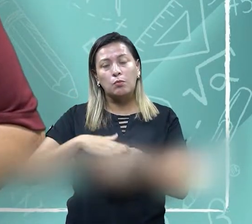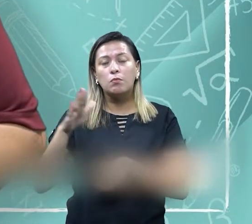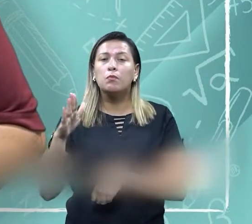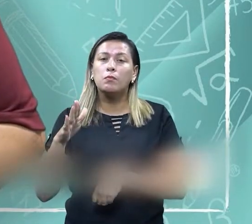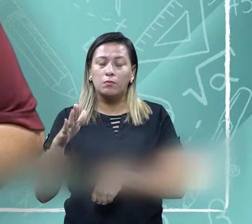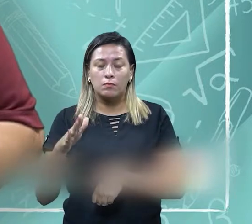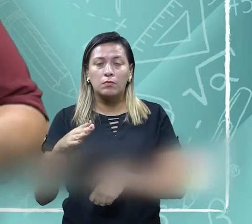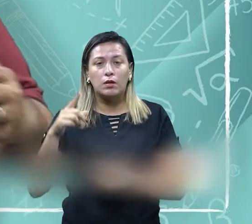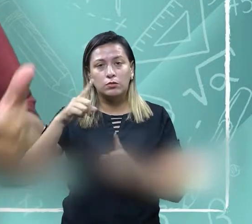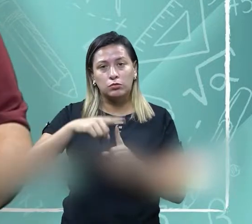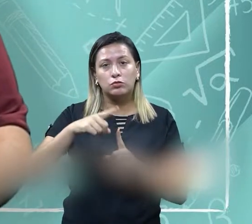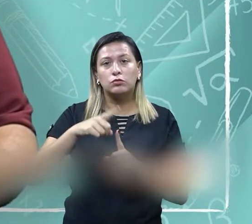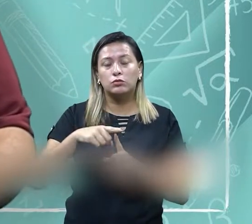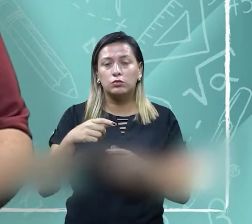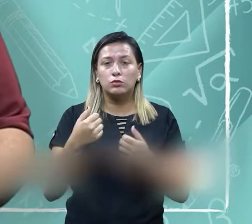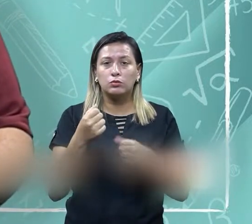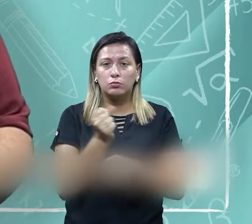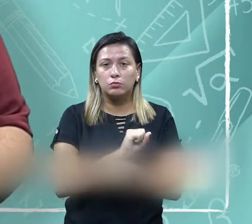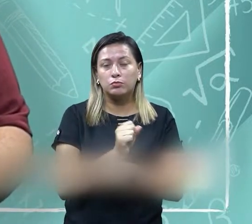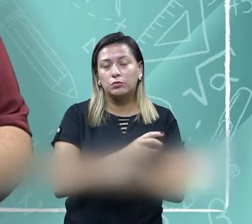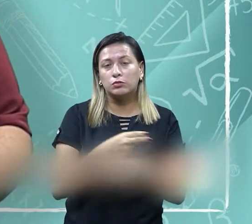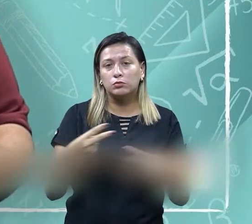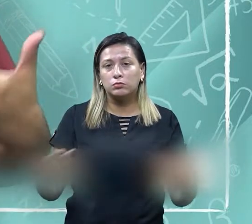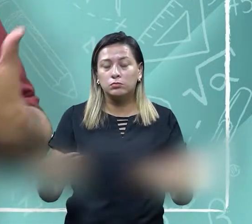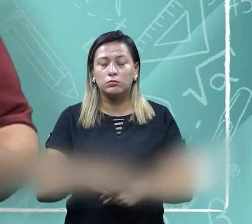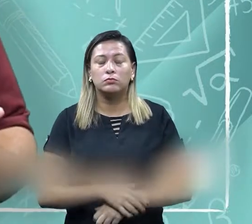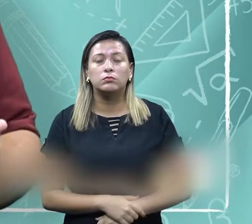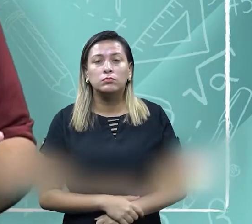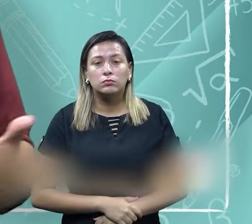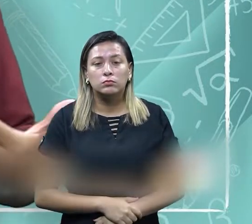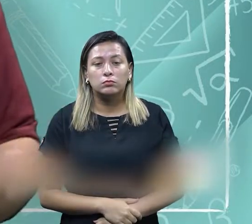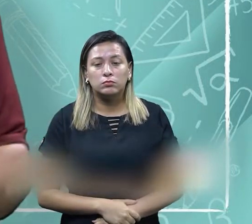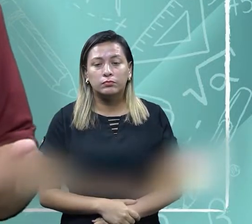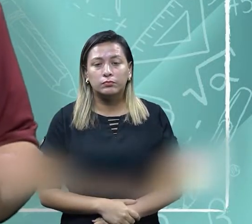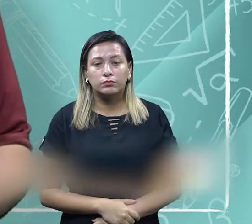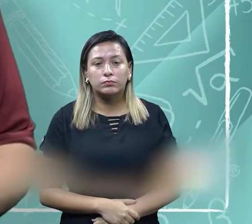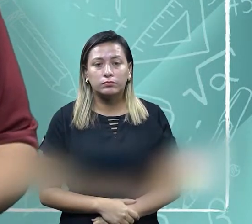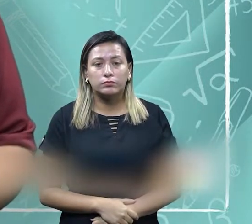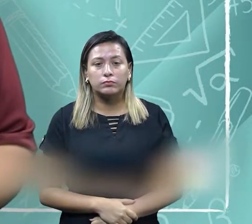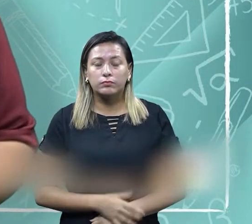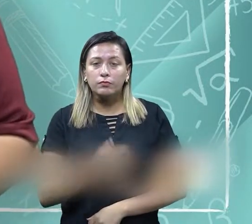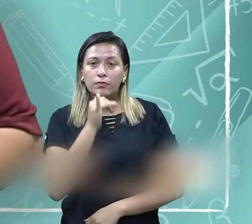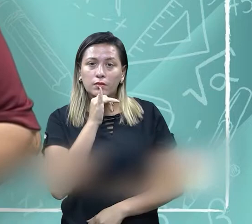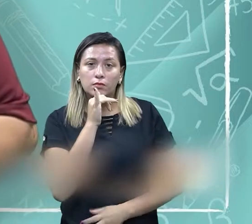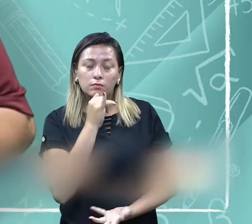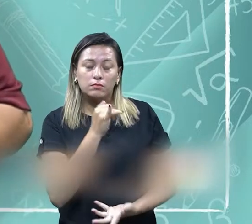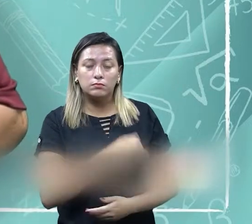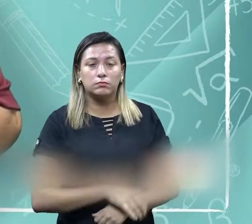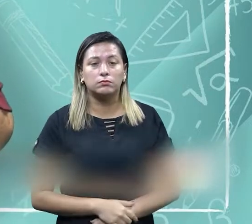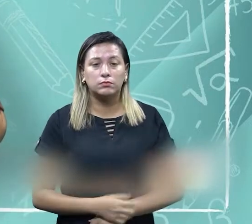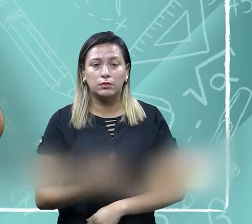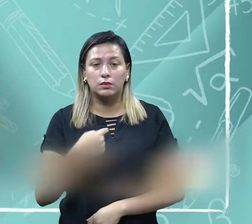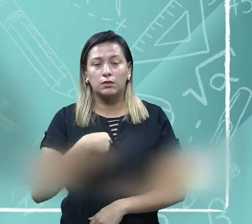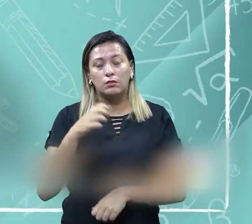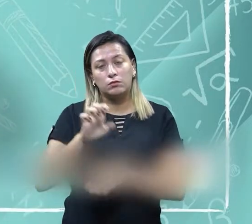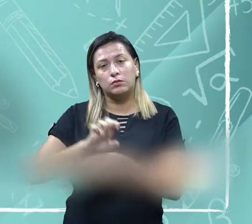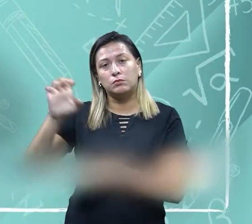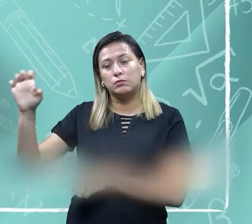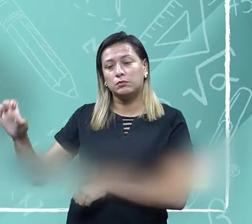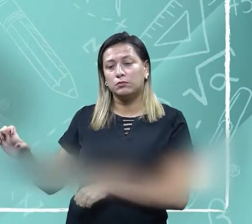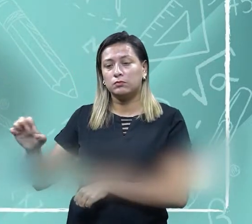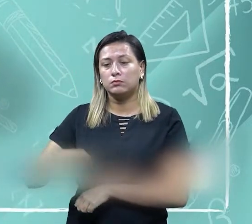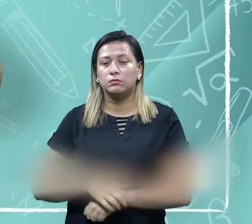de transporte. E aí tem que estar relacionado aí nesse processo de exportação. Por exemplo, eu vou